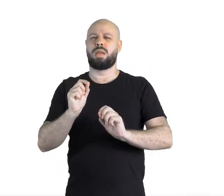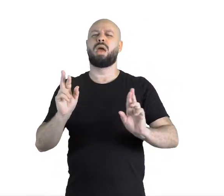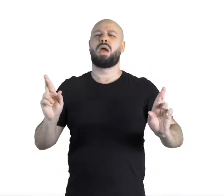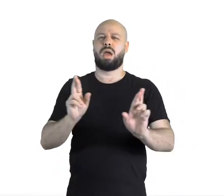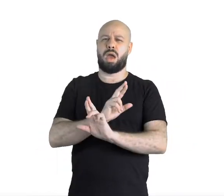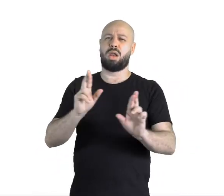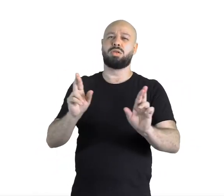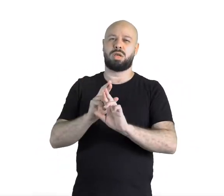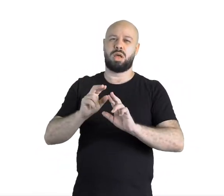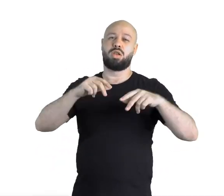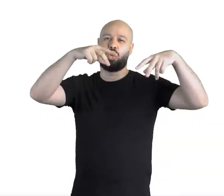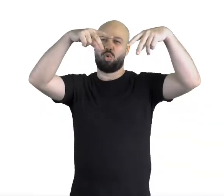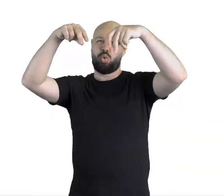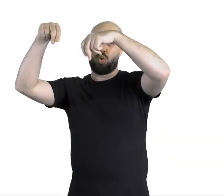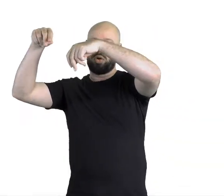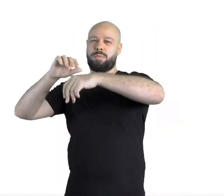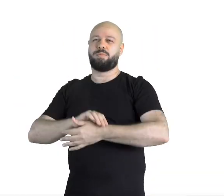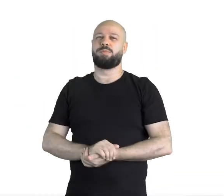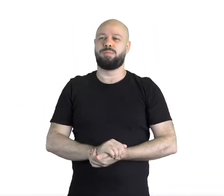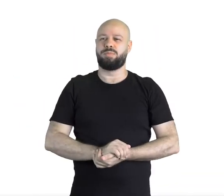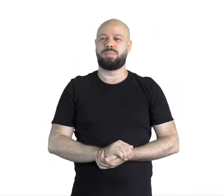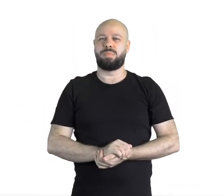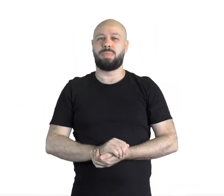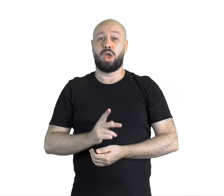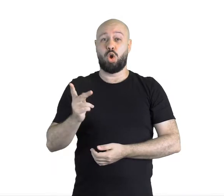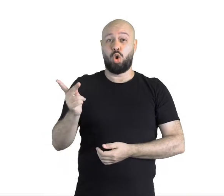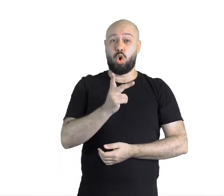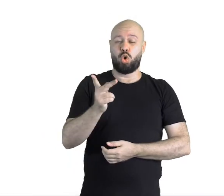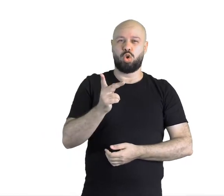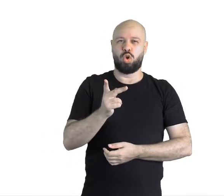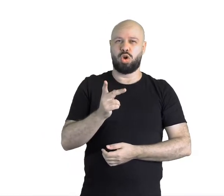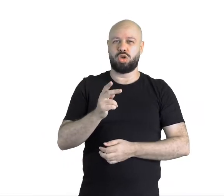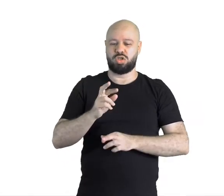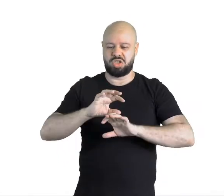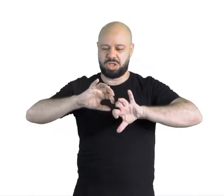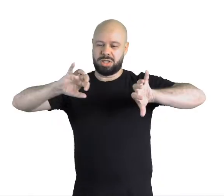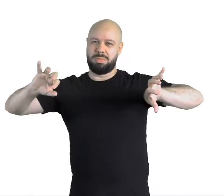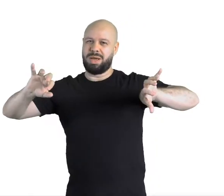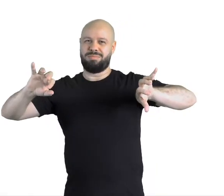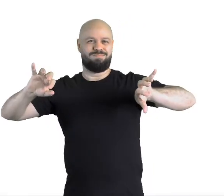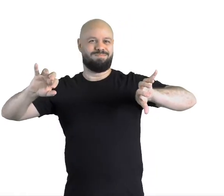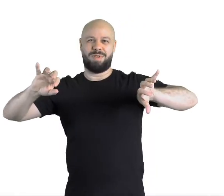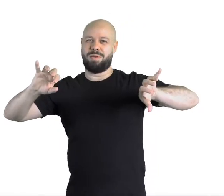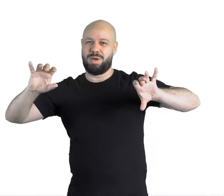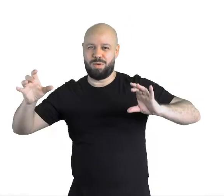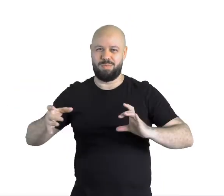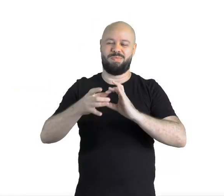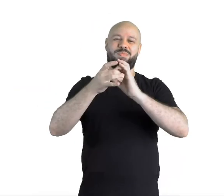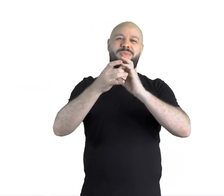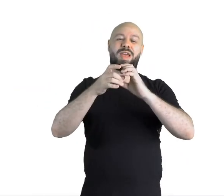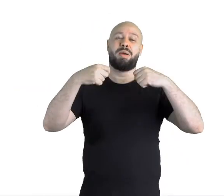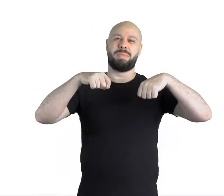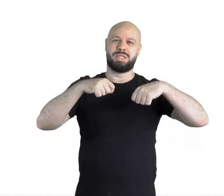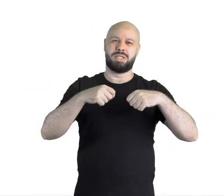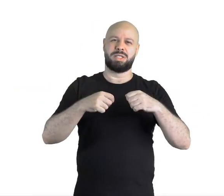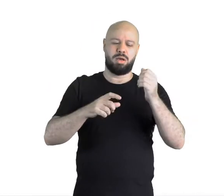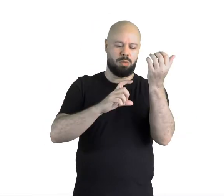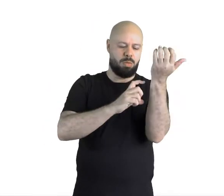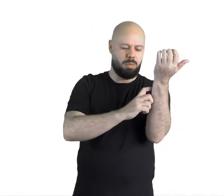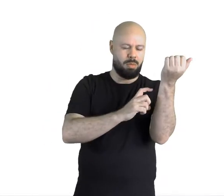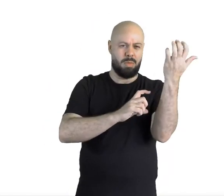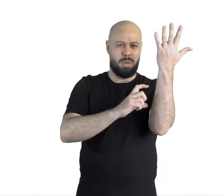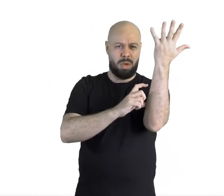um completando o outro. Cordel sem xilogravura não é a mesma coisa. Então, a xilogravura precisa do cordel, o cordel precisa